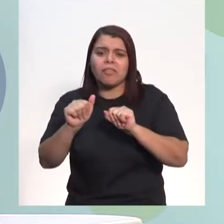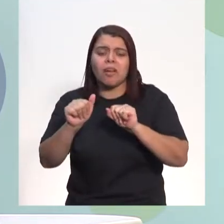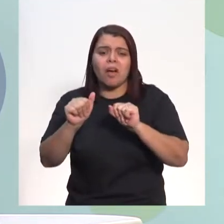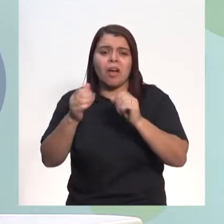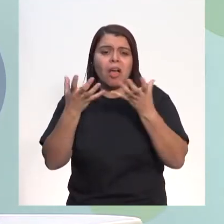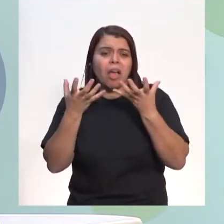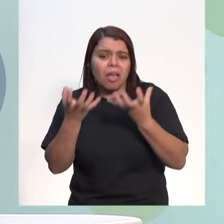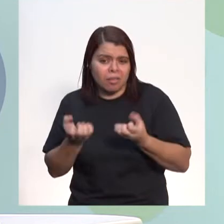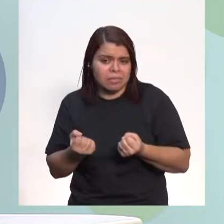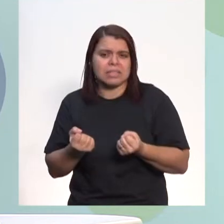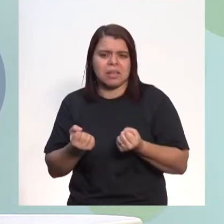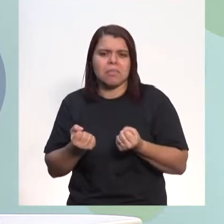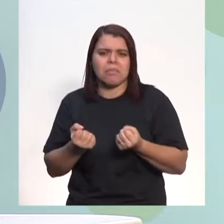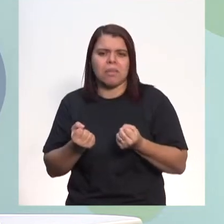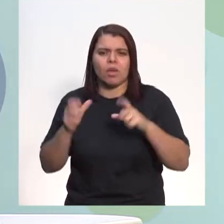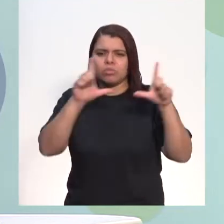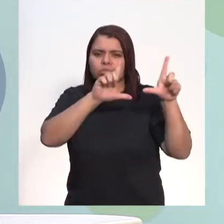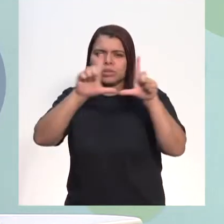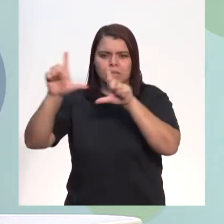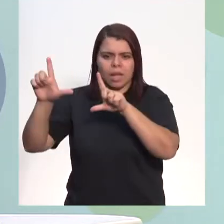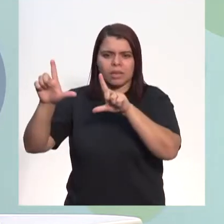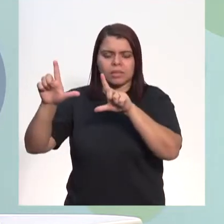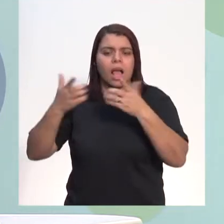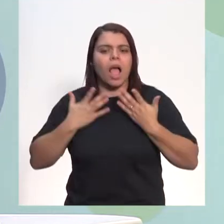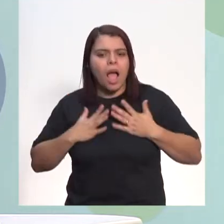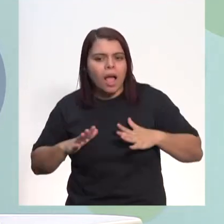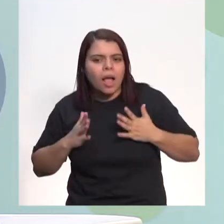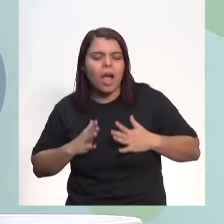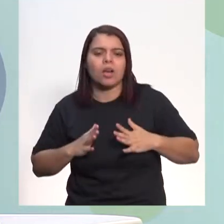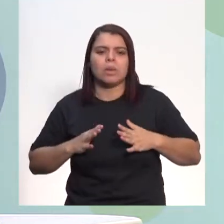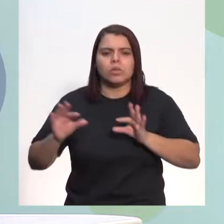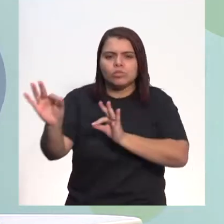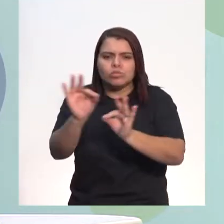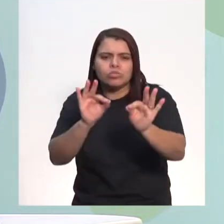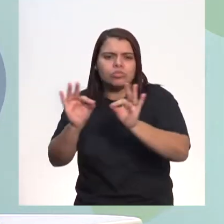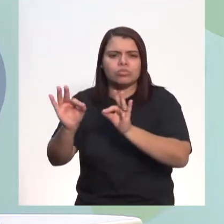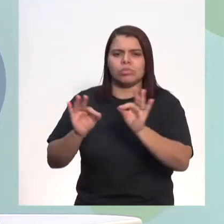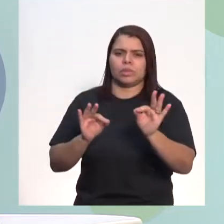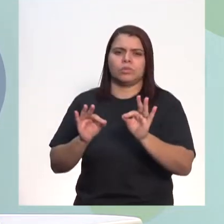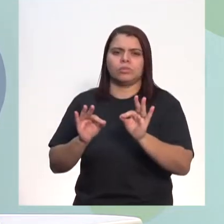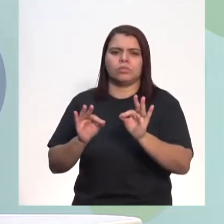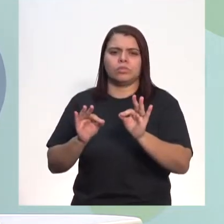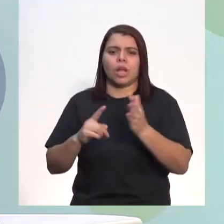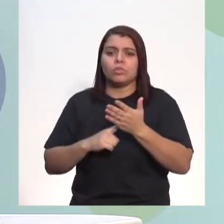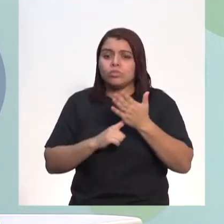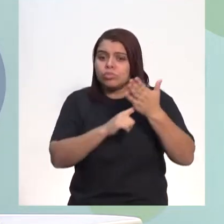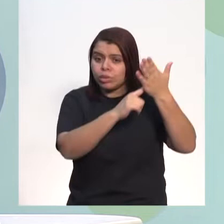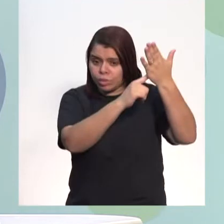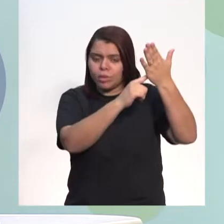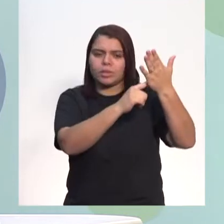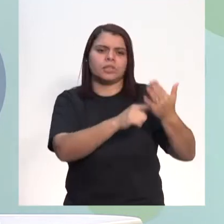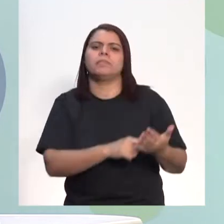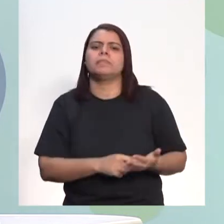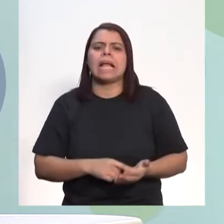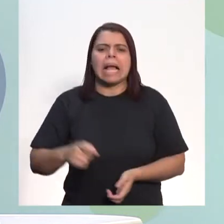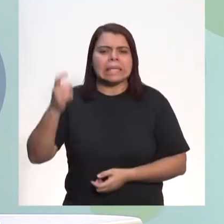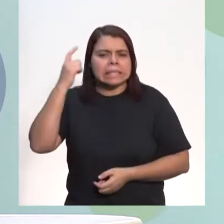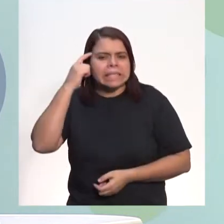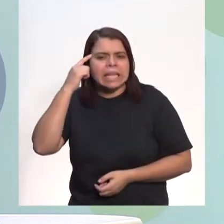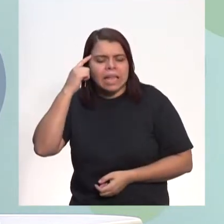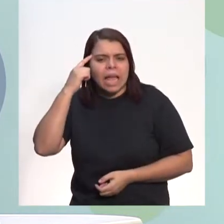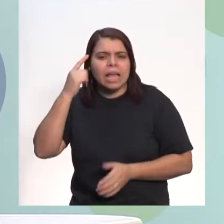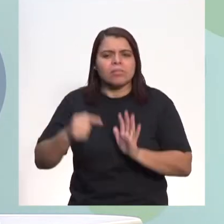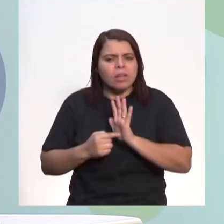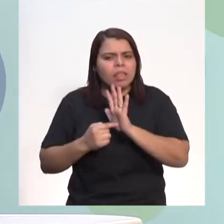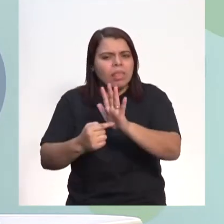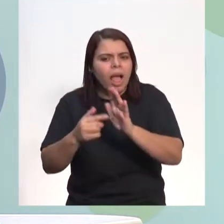Estamos desenvolvendo todo o trabalho aí com o pessoal de tecnologia, e a ideia é que esses materiais eles sejam